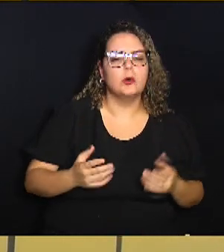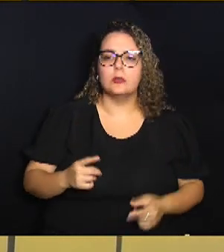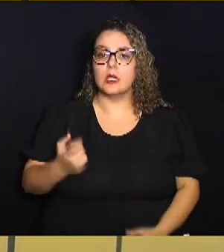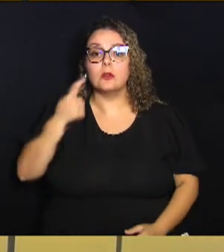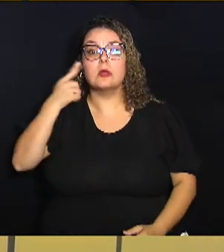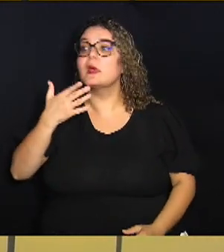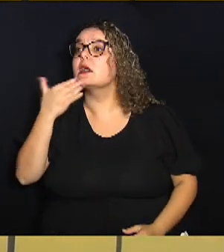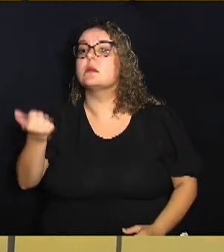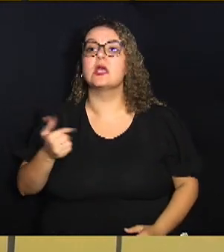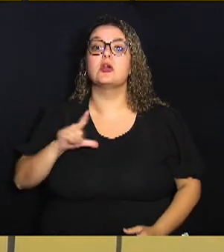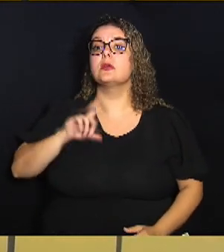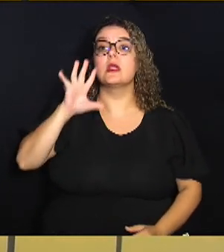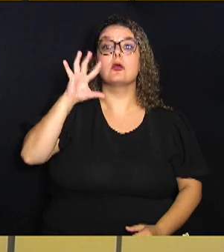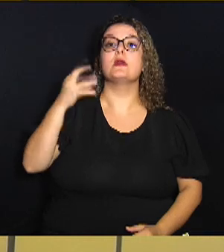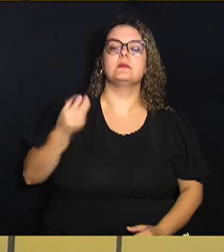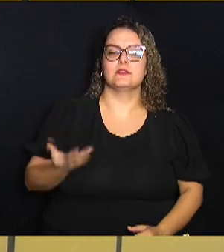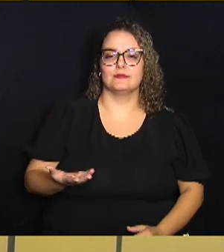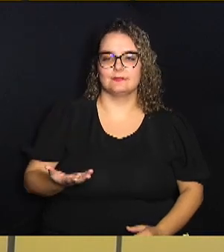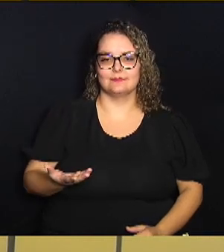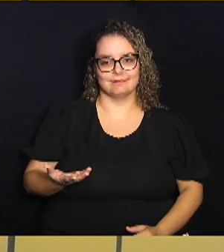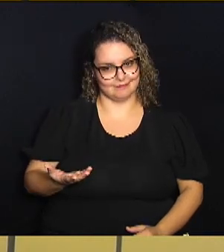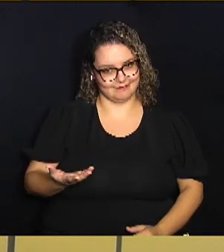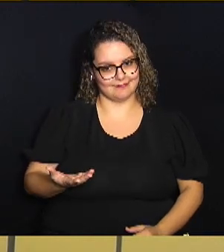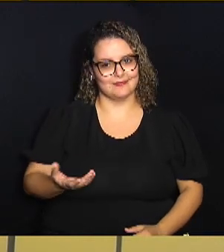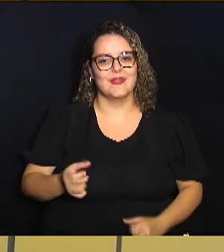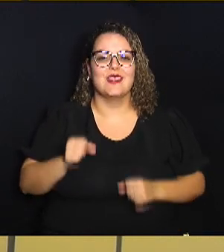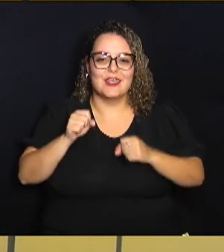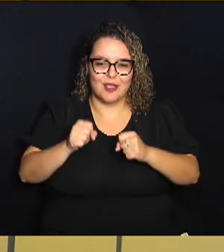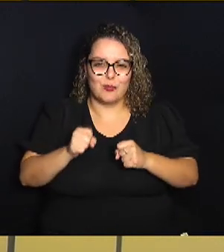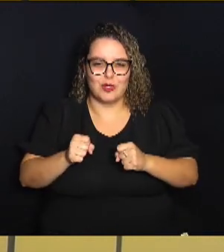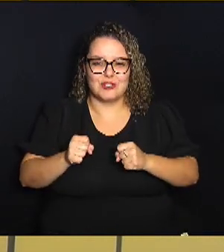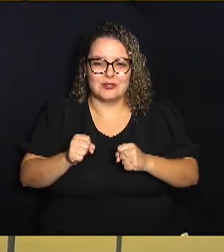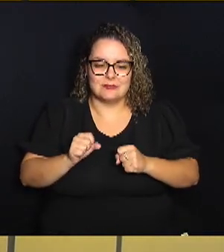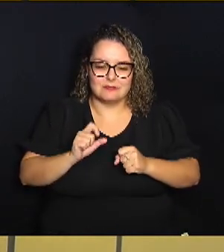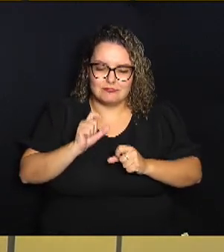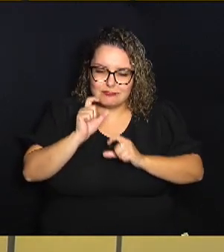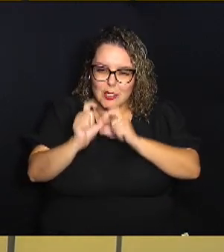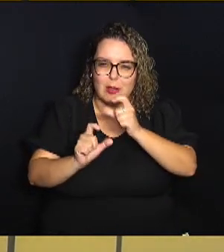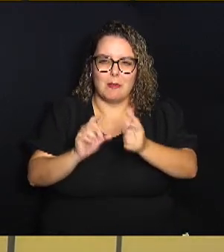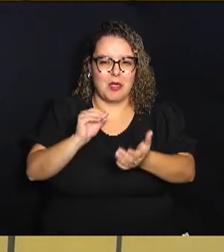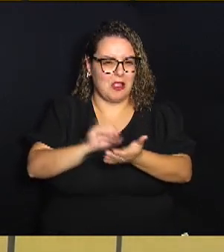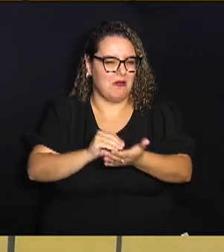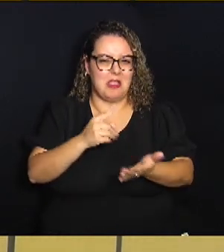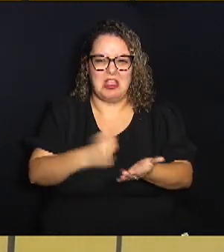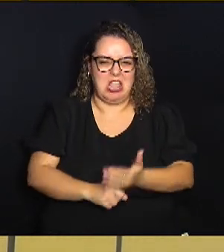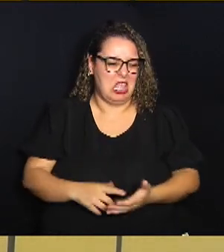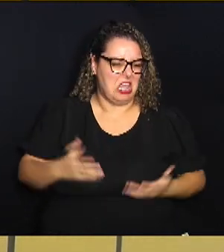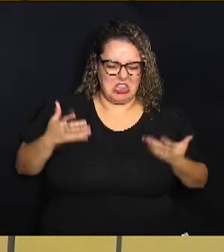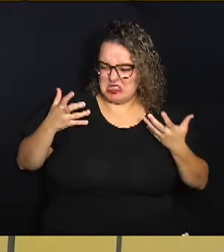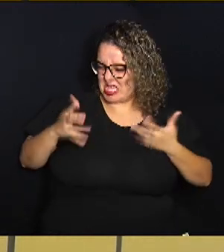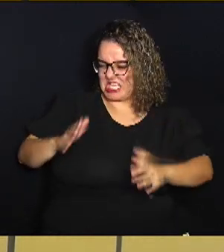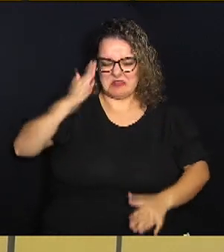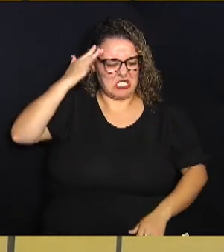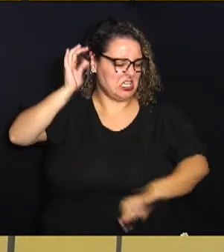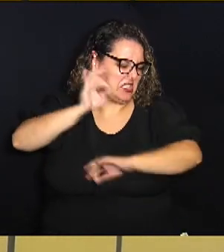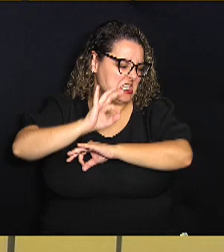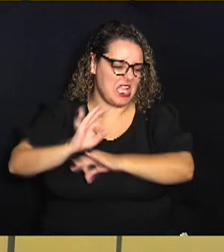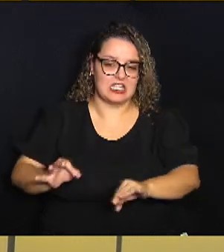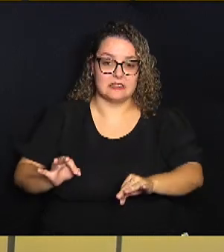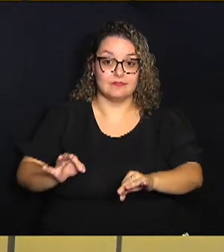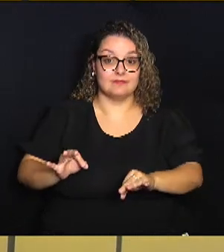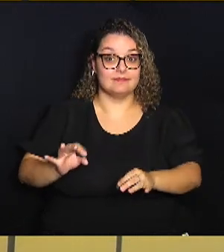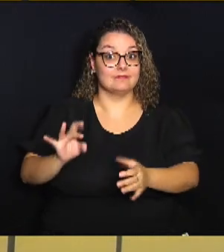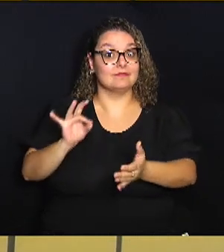melhor, eu tenho conhecimento. E aí isso pode ser tido como uma falta de comprometimento. Eles não querem saber de nada, sendo que na verdade